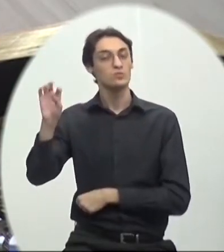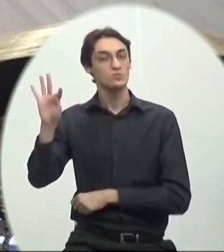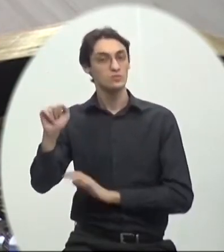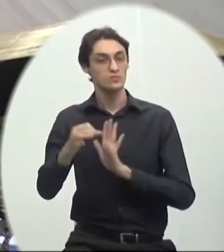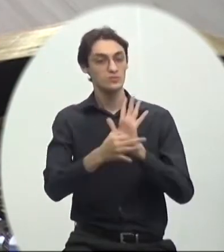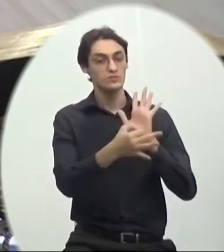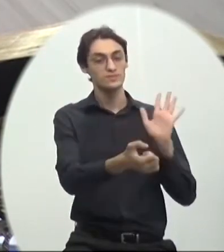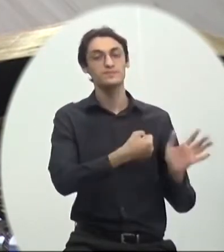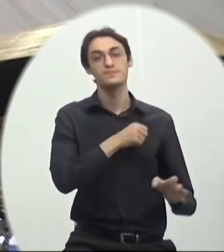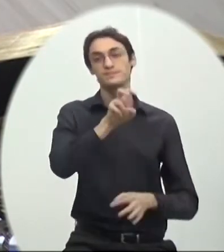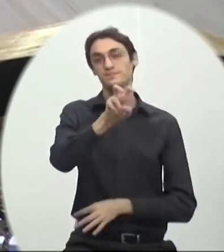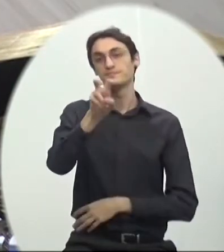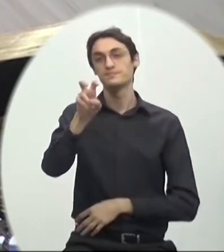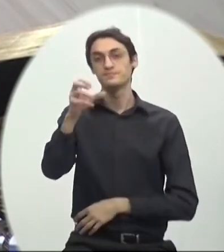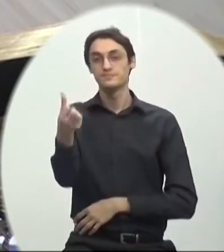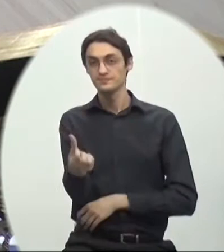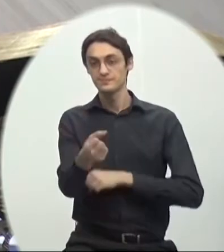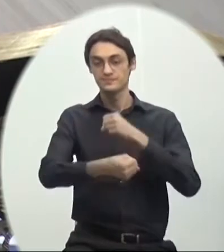número